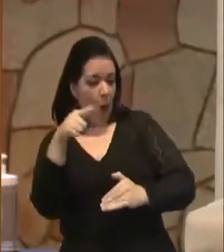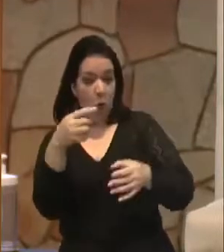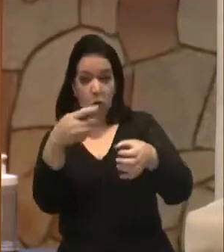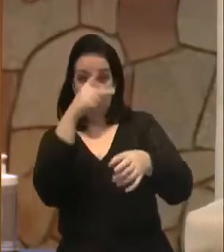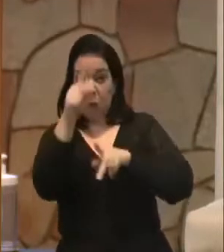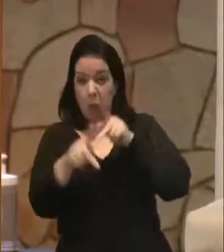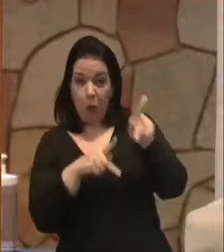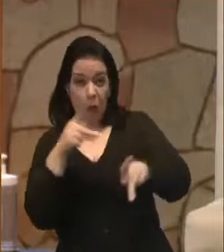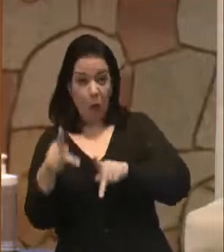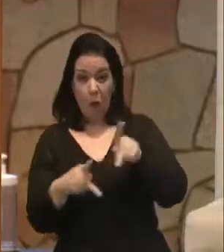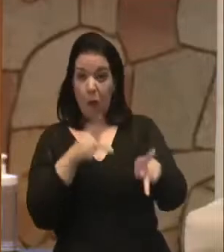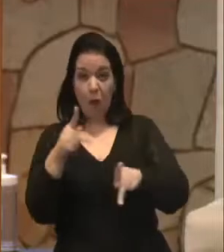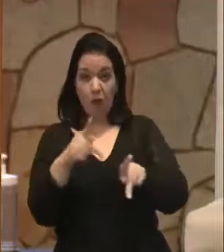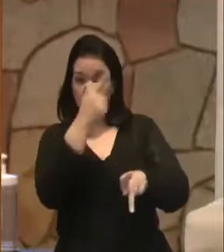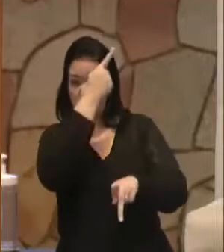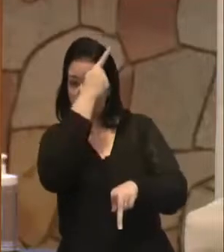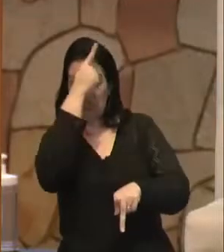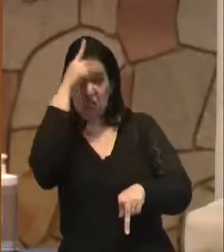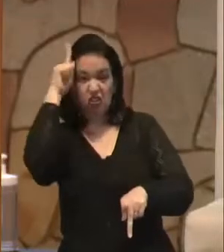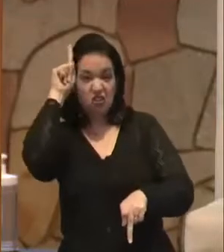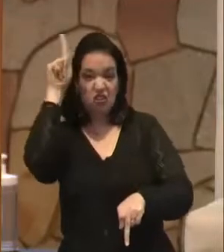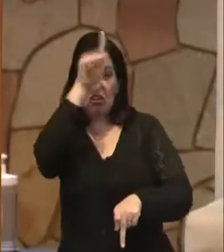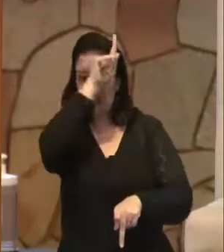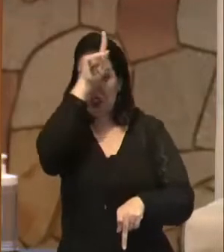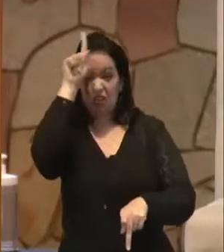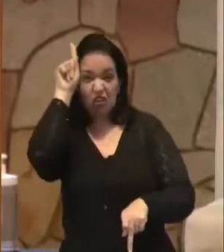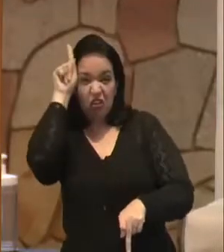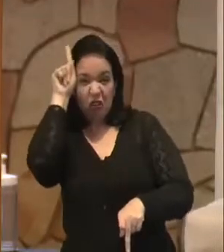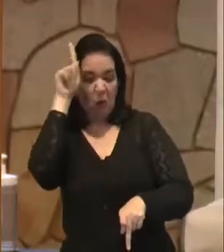pagãos. Então o judeu também pensava: